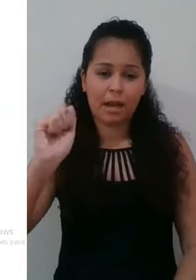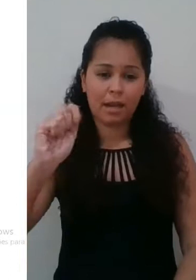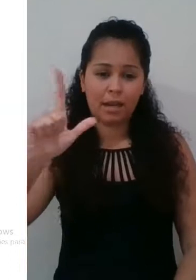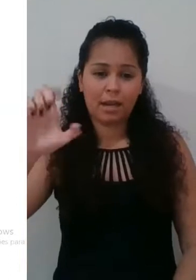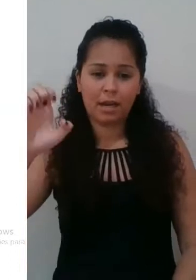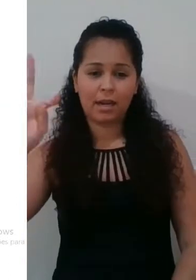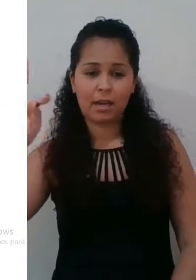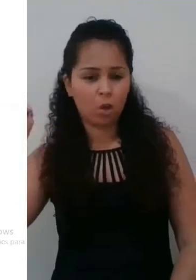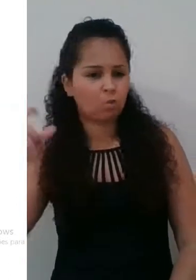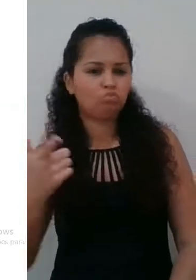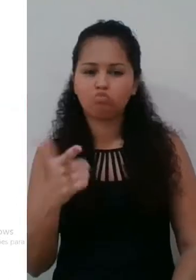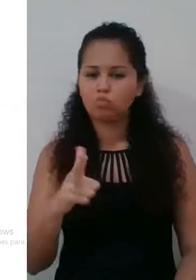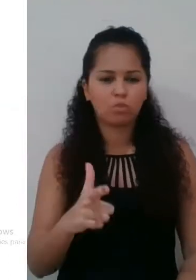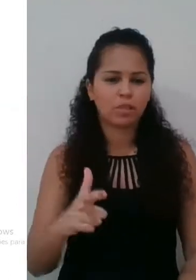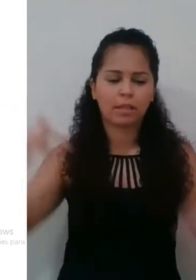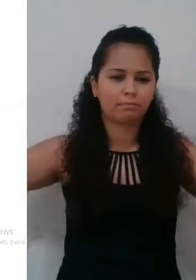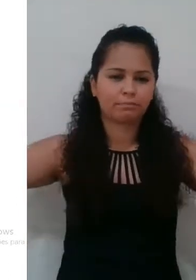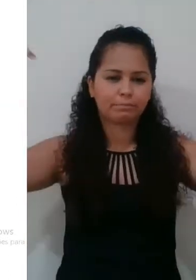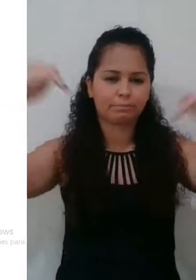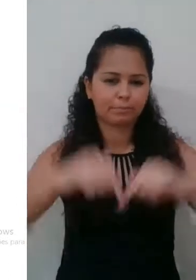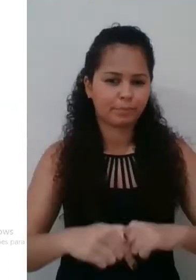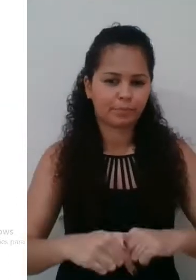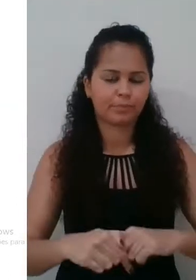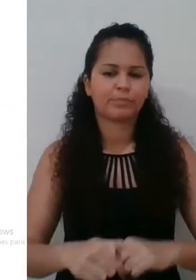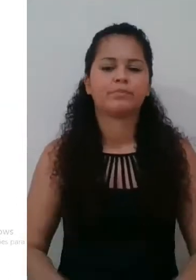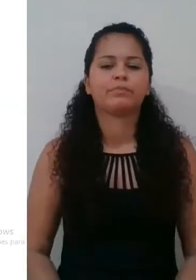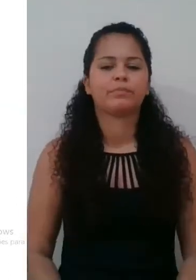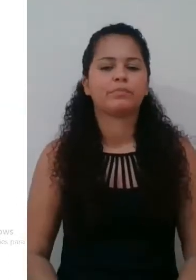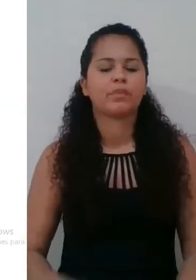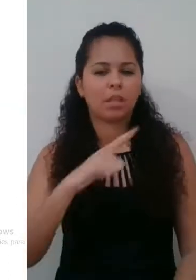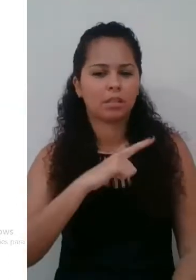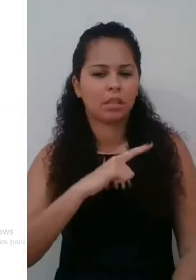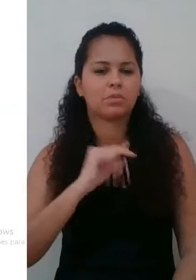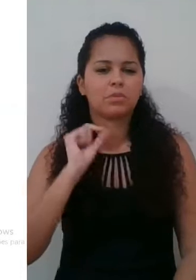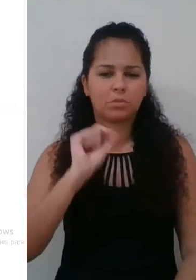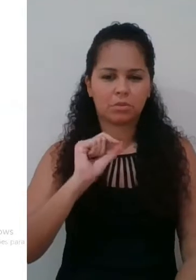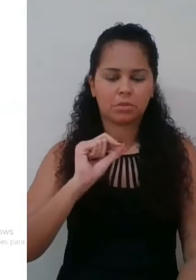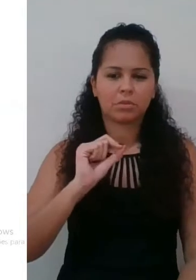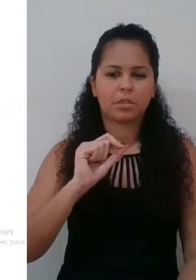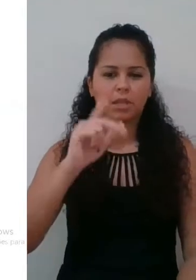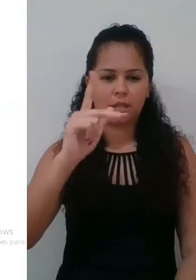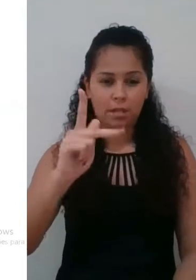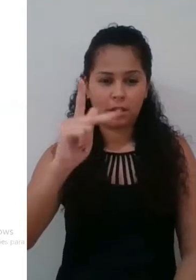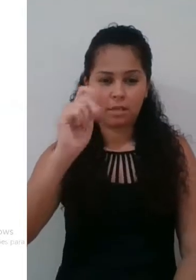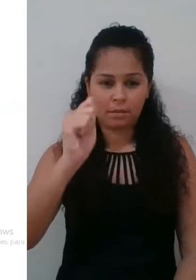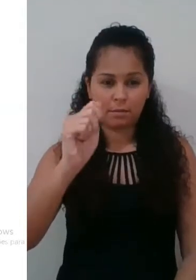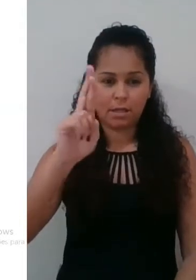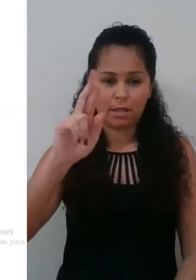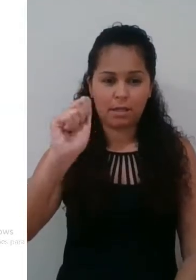são paralelos. Então a gente tem aqui, ó, esses raios paralelos e os prolongamentos também paralelos.